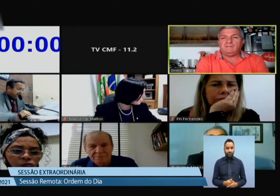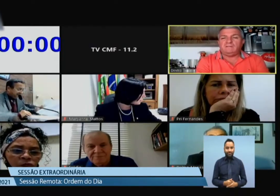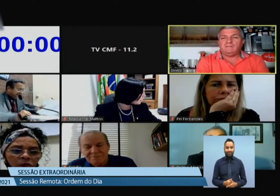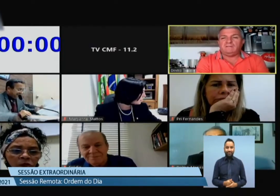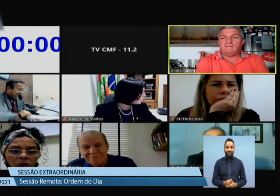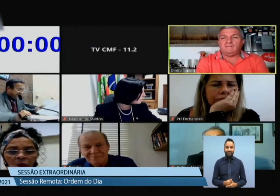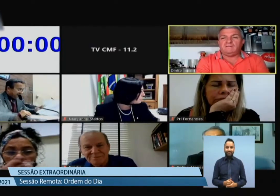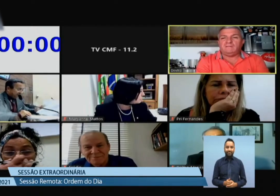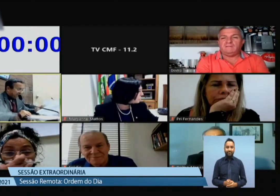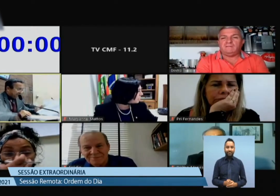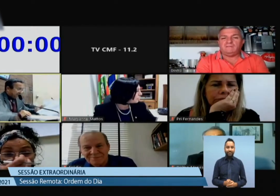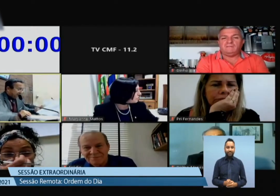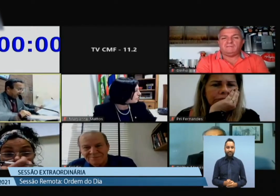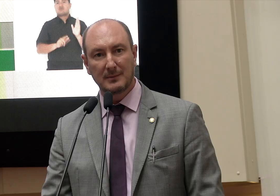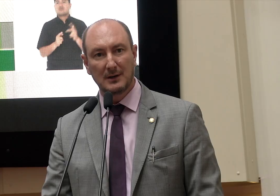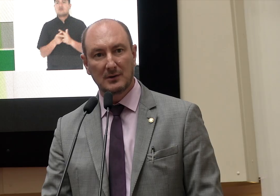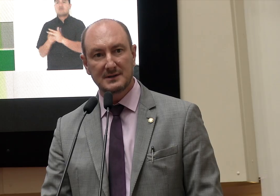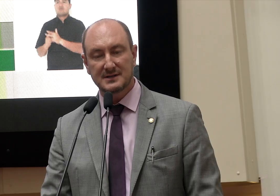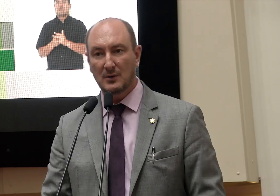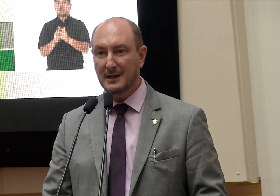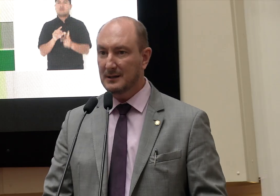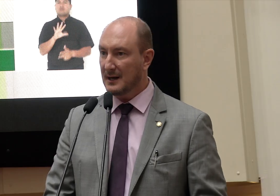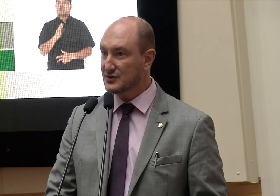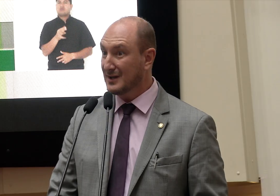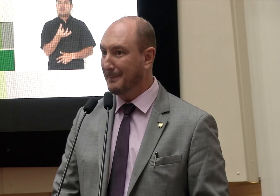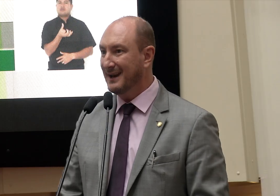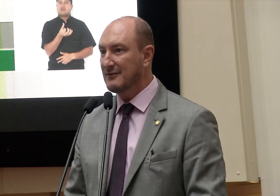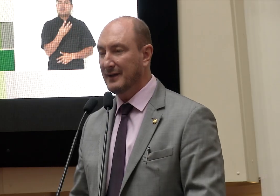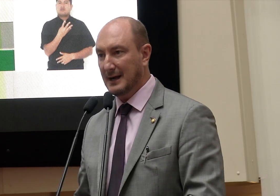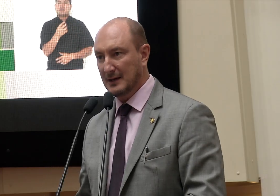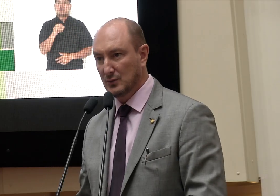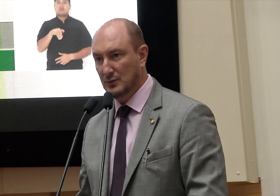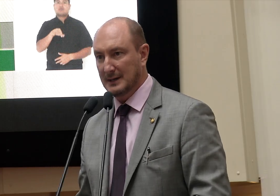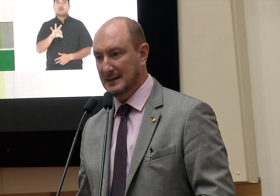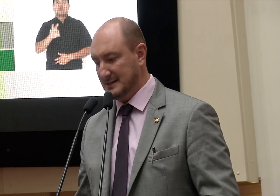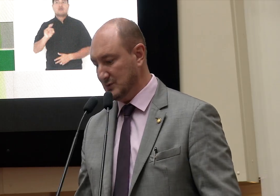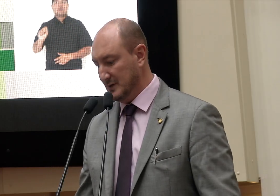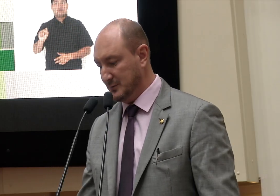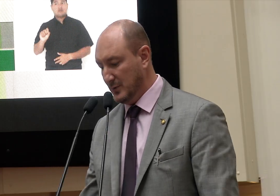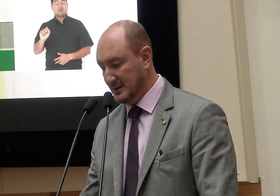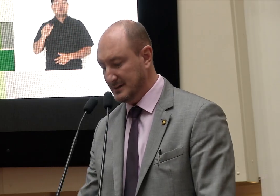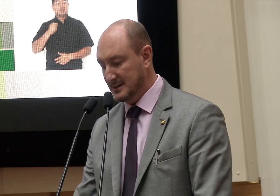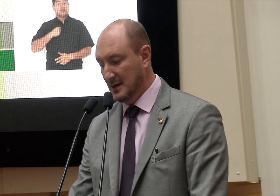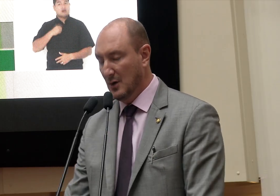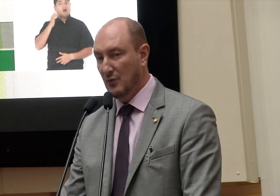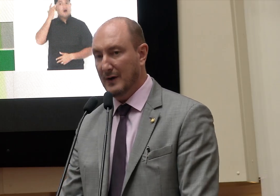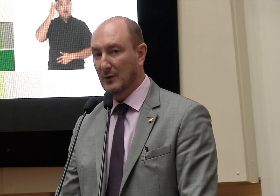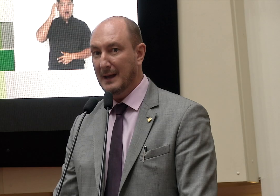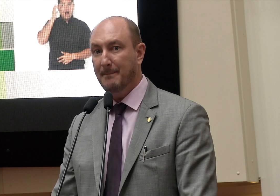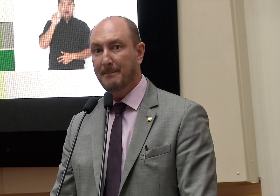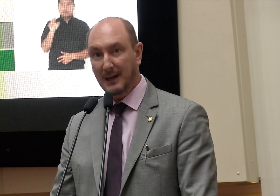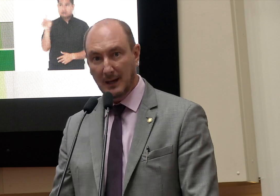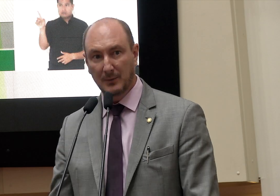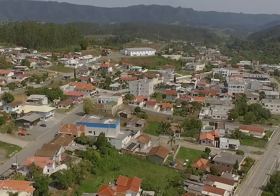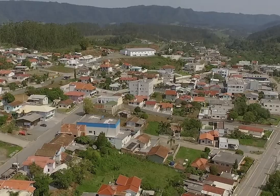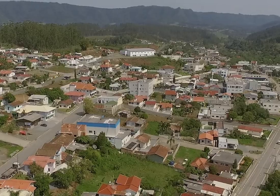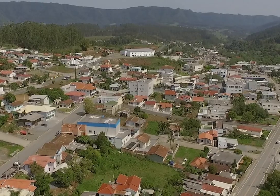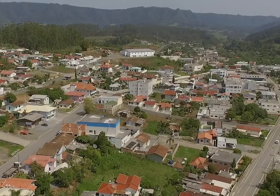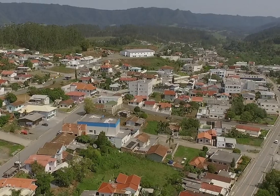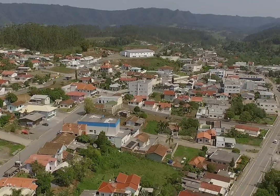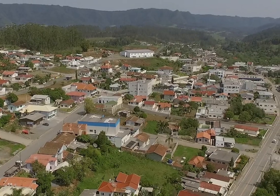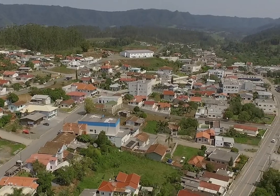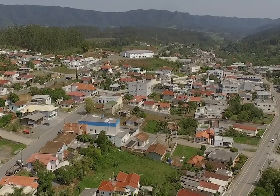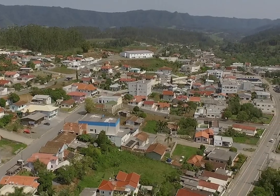Vereadores de Florianópolis além da reunião com o presidente da Assembleia Legislativa o grupo vai acompanhar as eleições